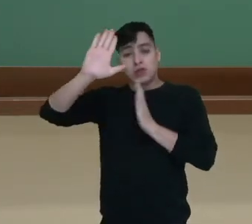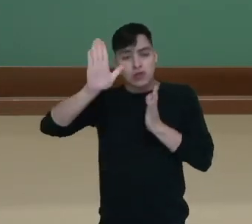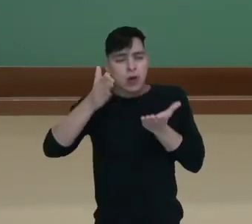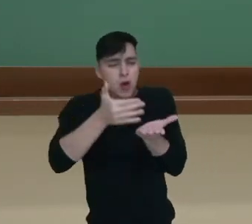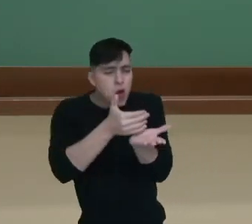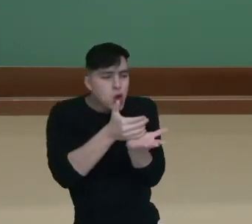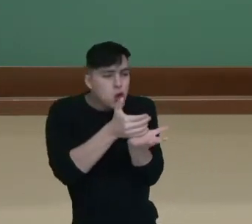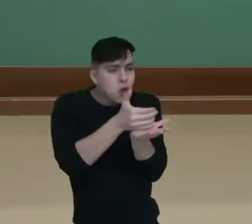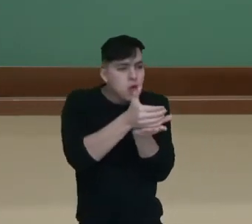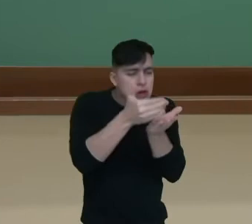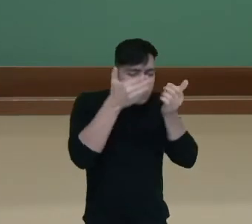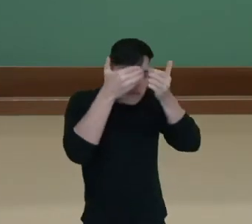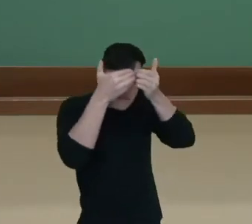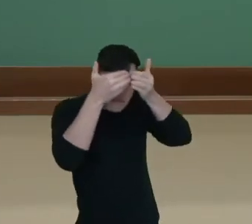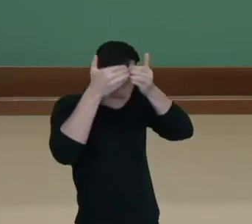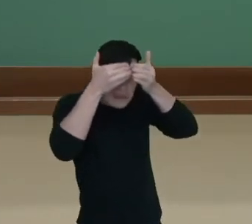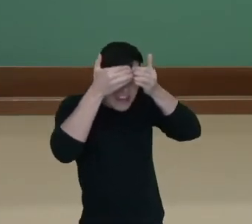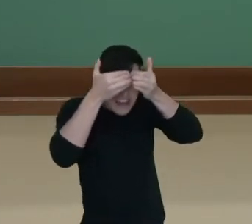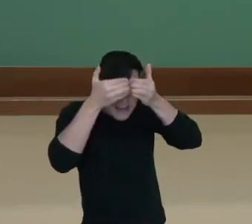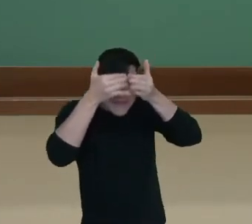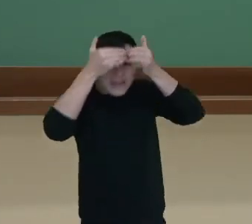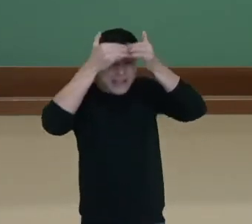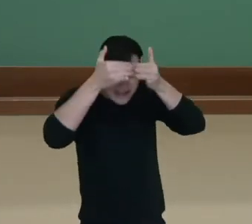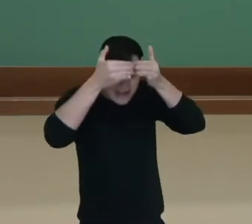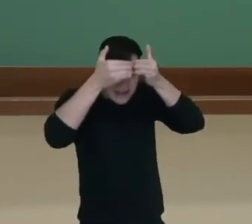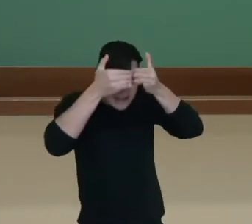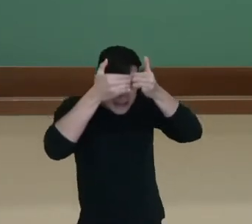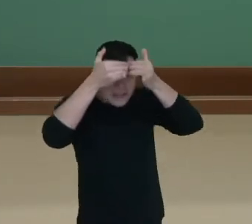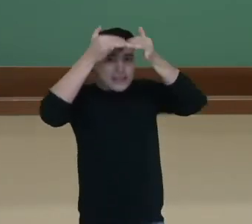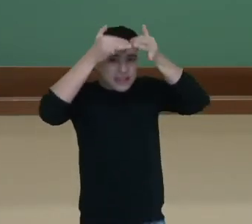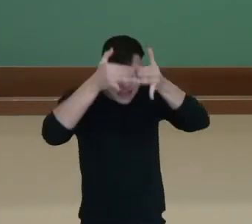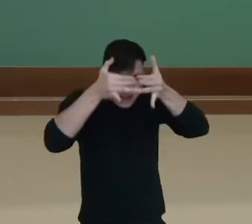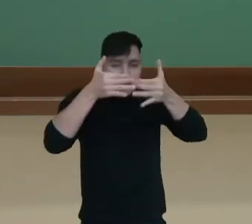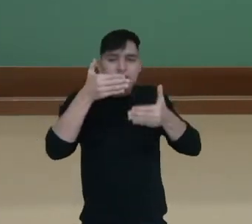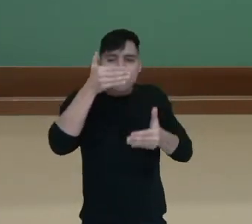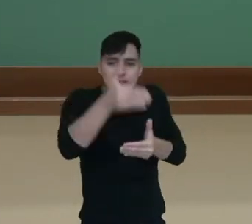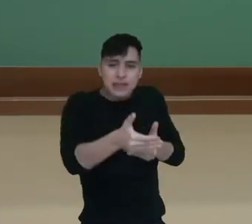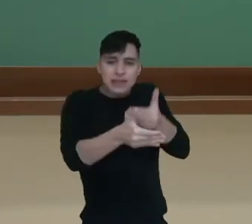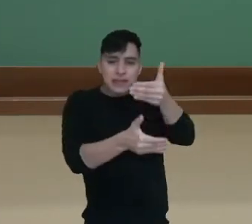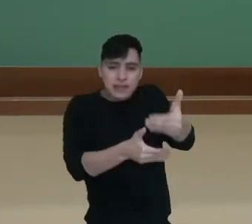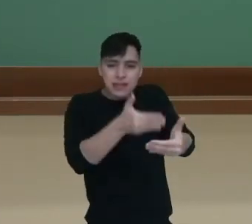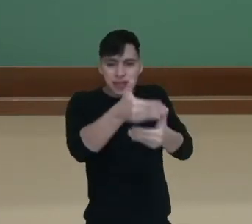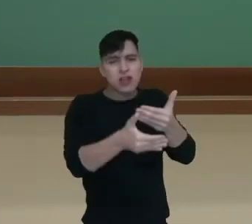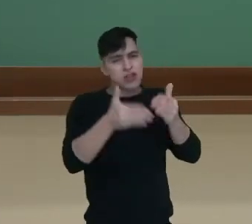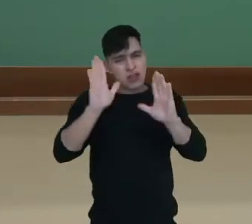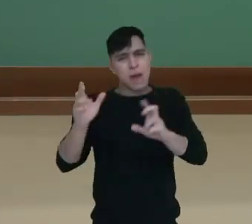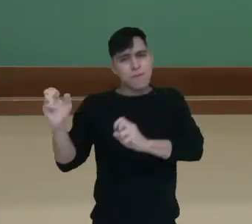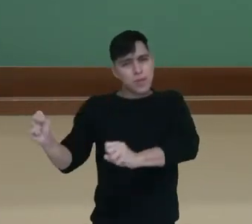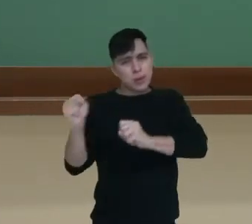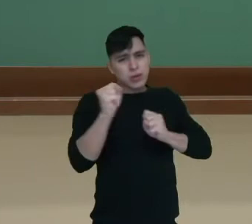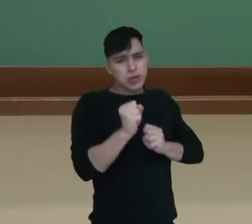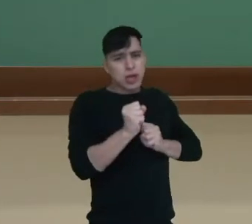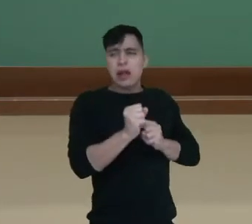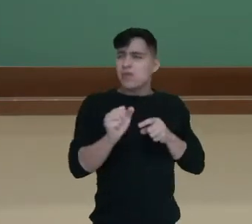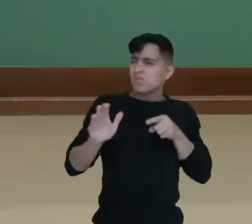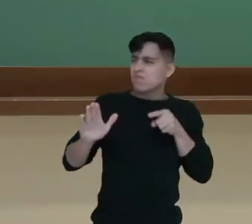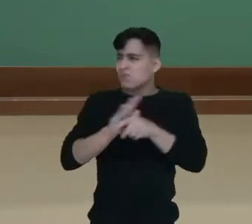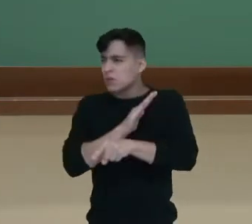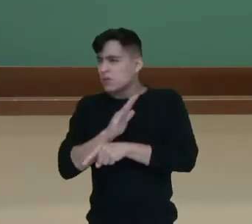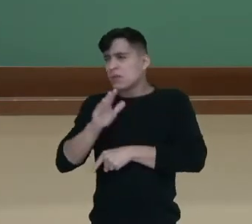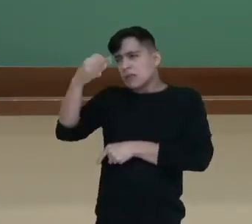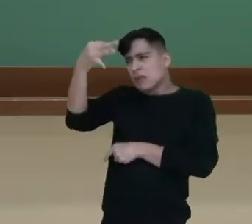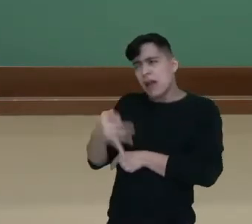Estava crescendo já uma parte, né? Está tendo um outro poder paralelo ali questionando esses dogmas aí,